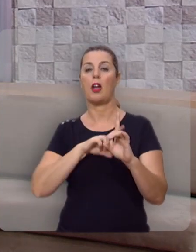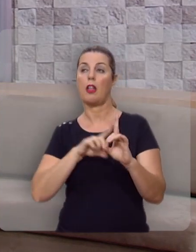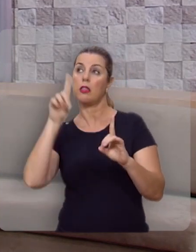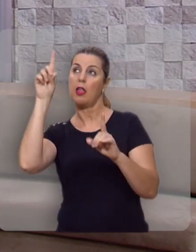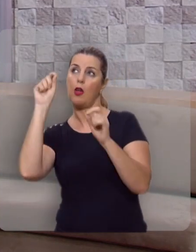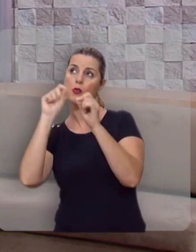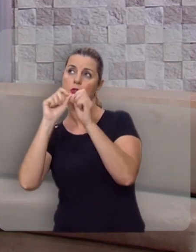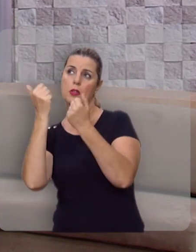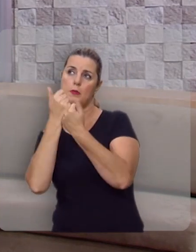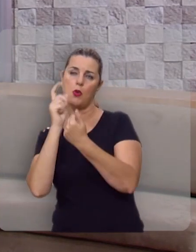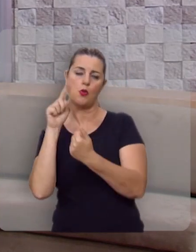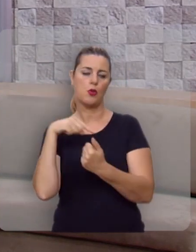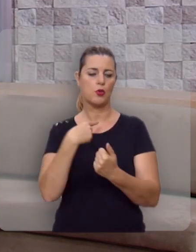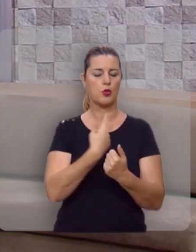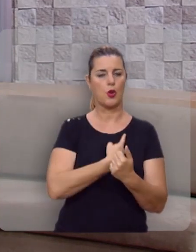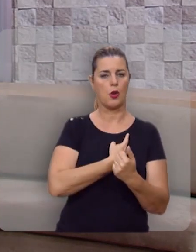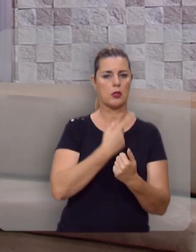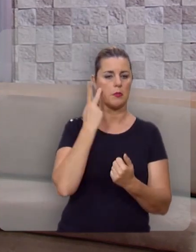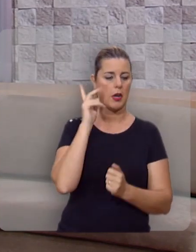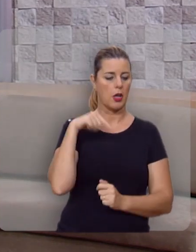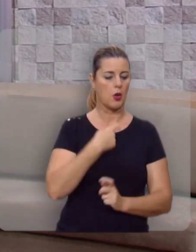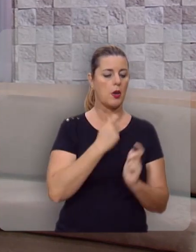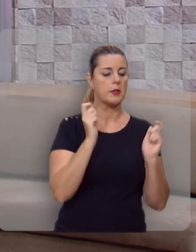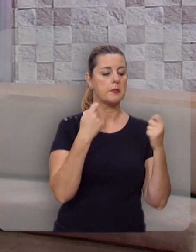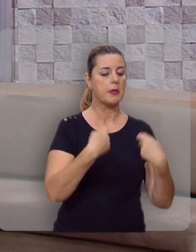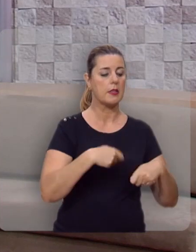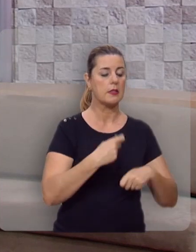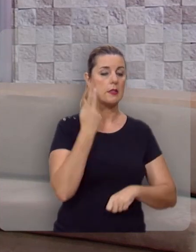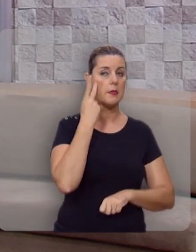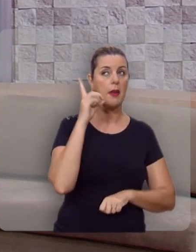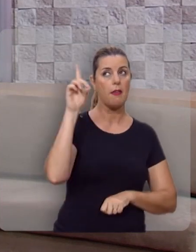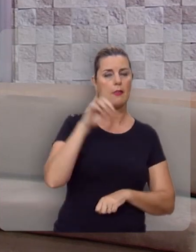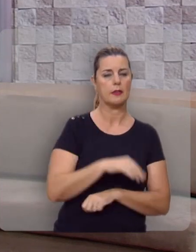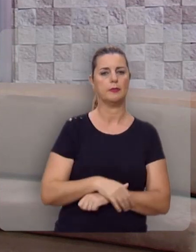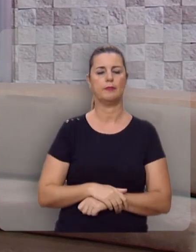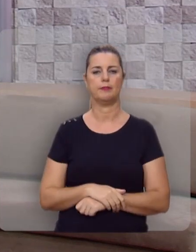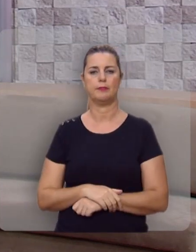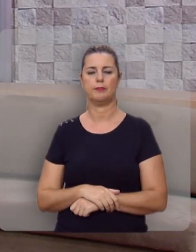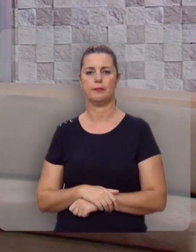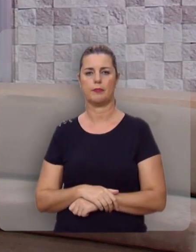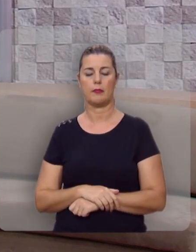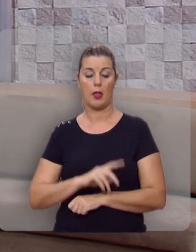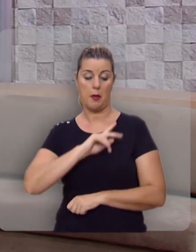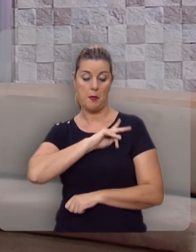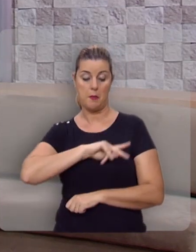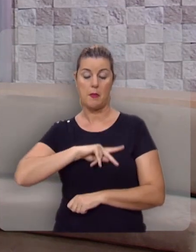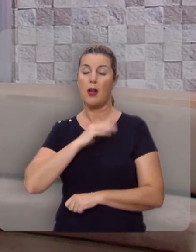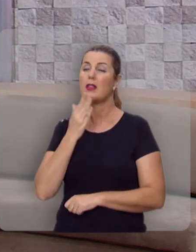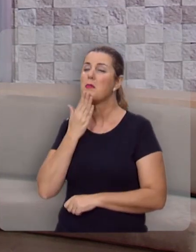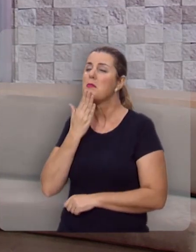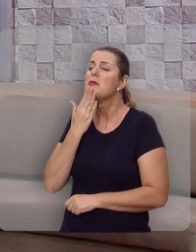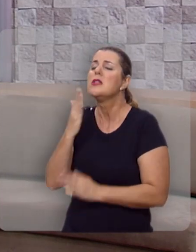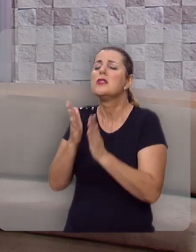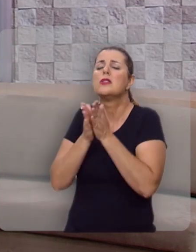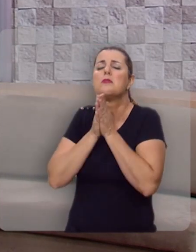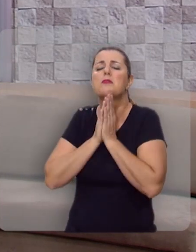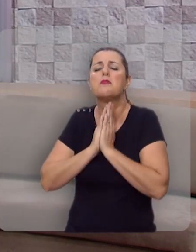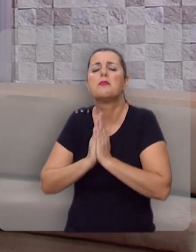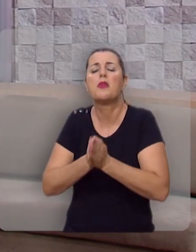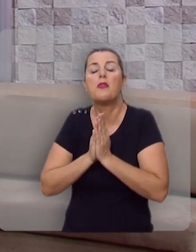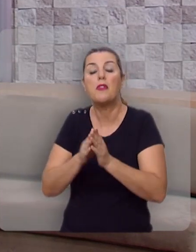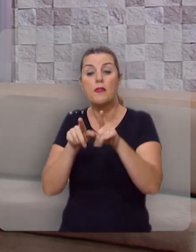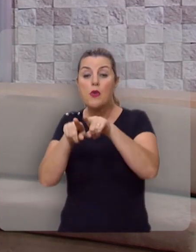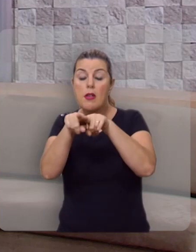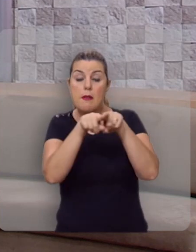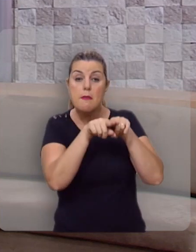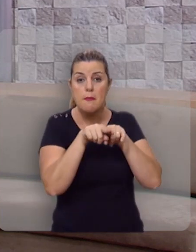Deus fez por nós para aquilo que nós devemos fazer para Ele. Paulo está rogando para